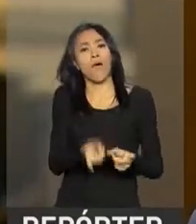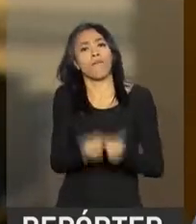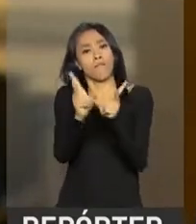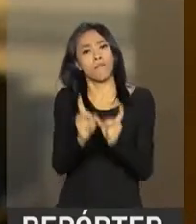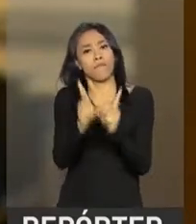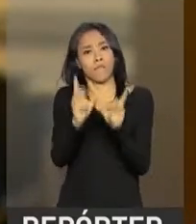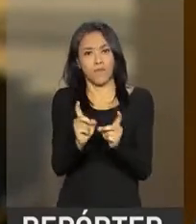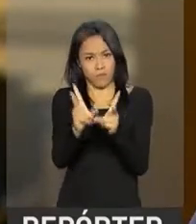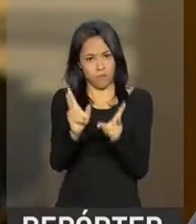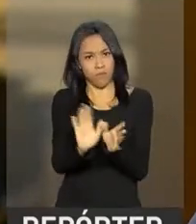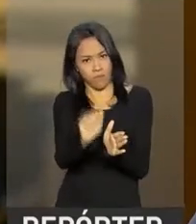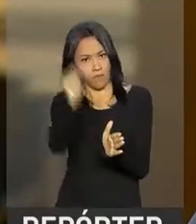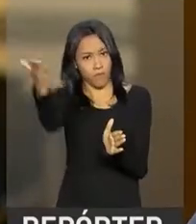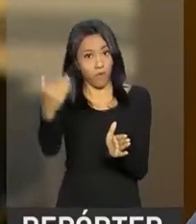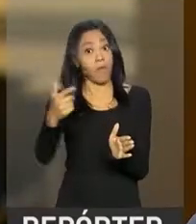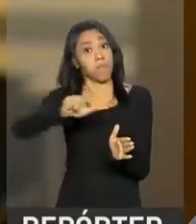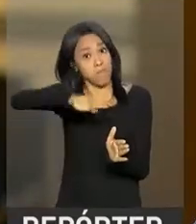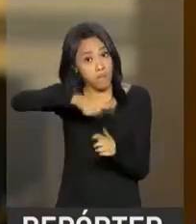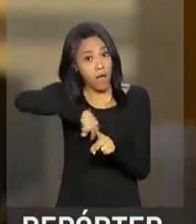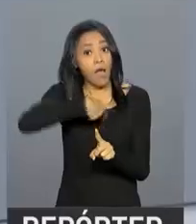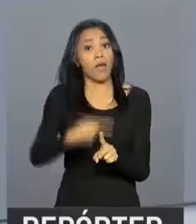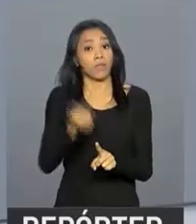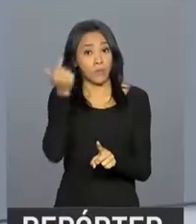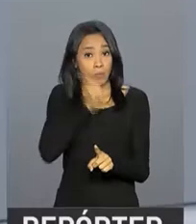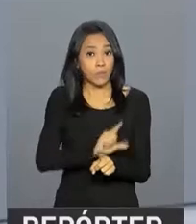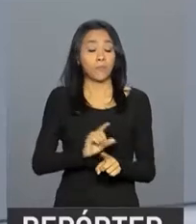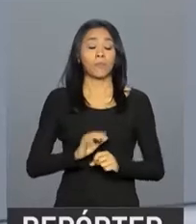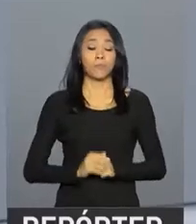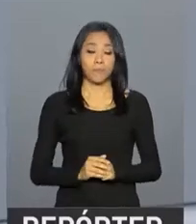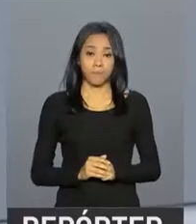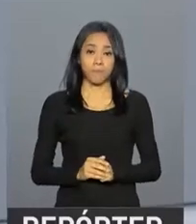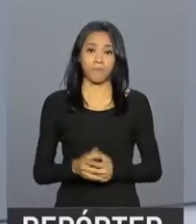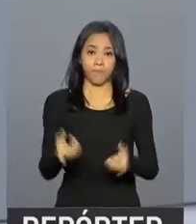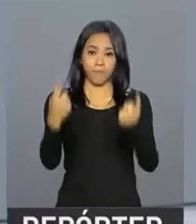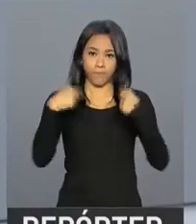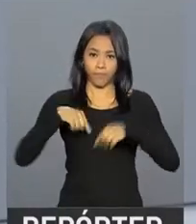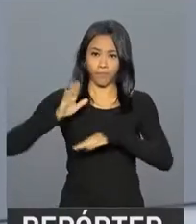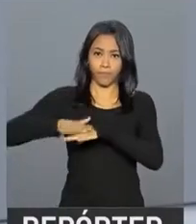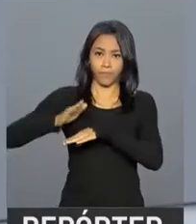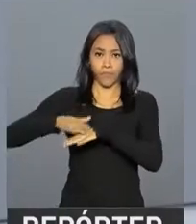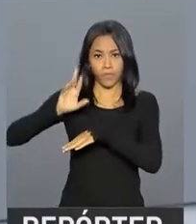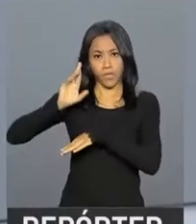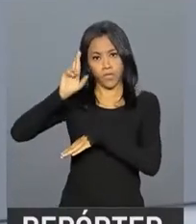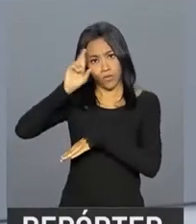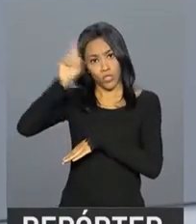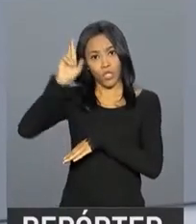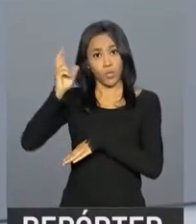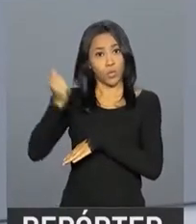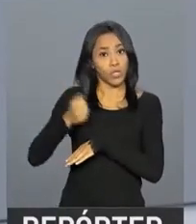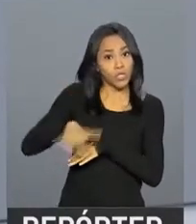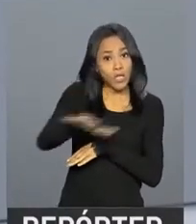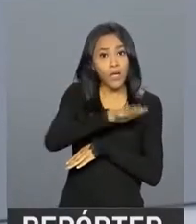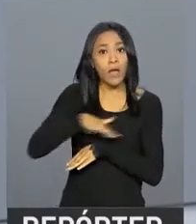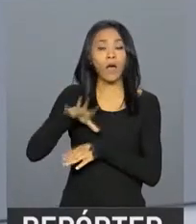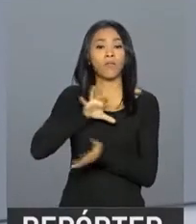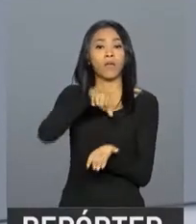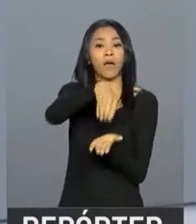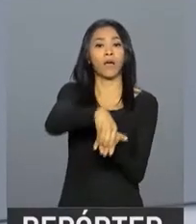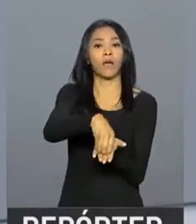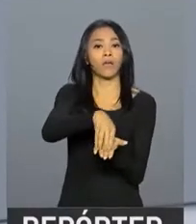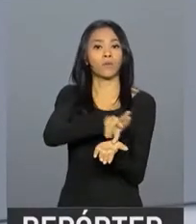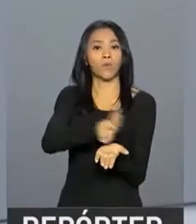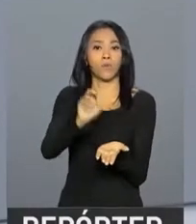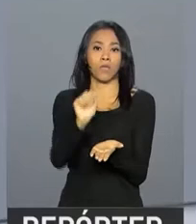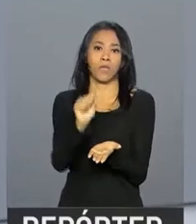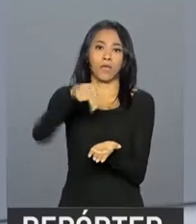nós passamos a importar mais também segundo o diretor geral da antaq foram investidos somente nos últimos